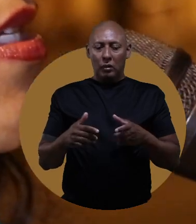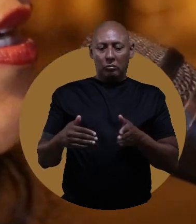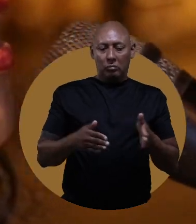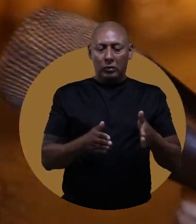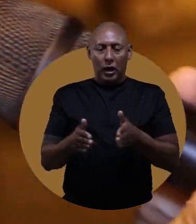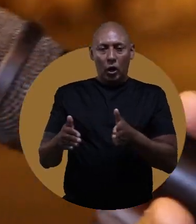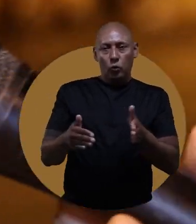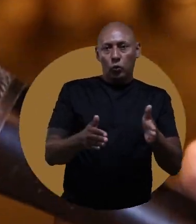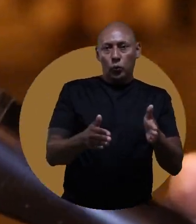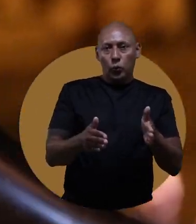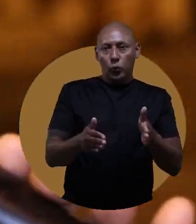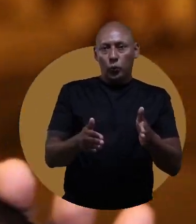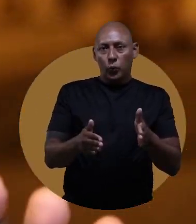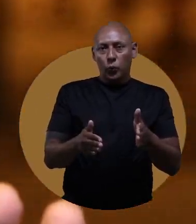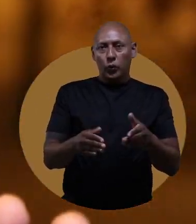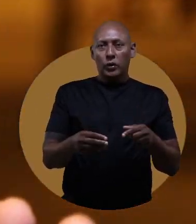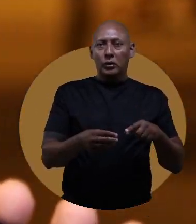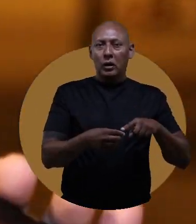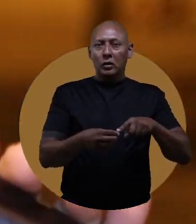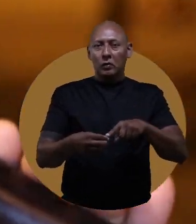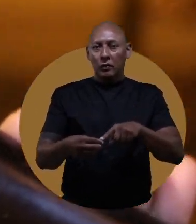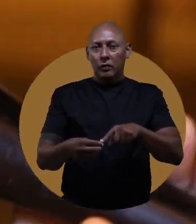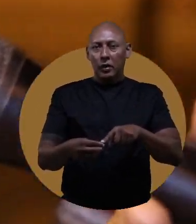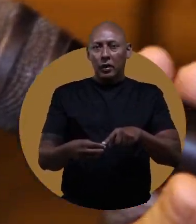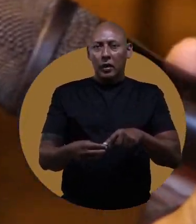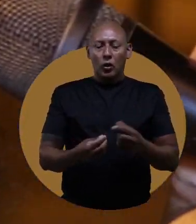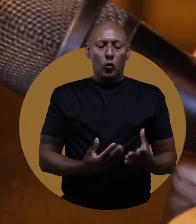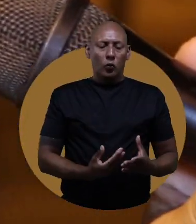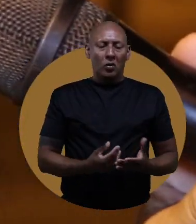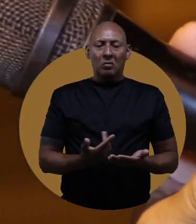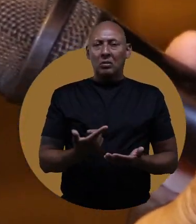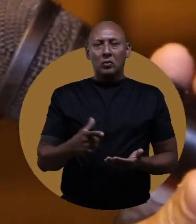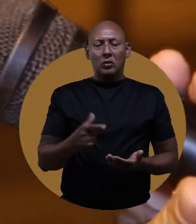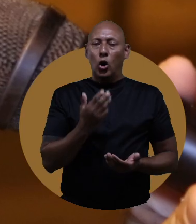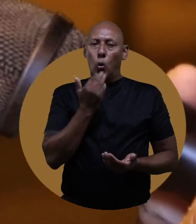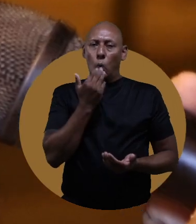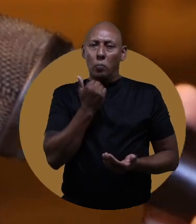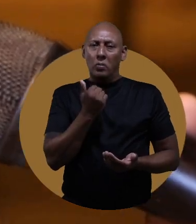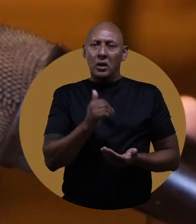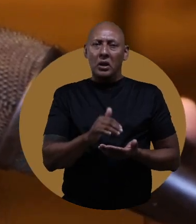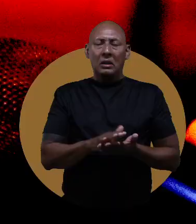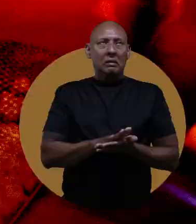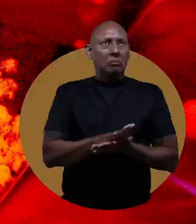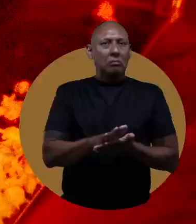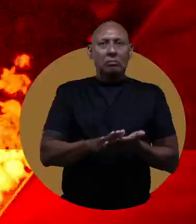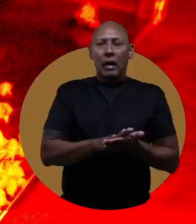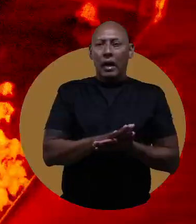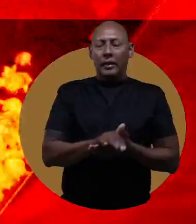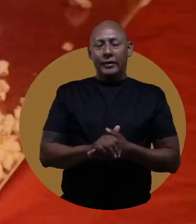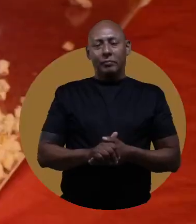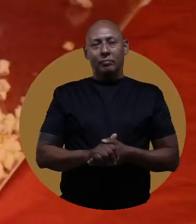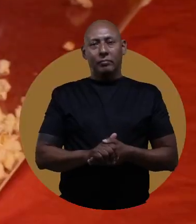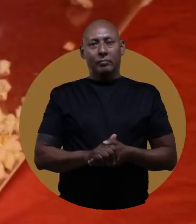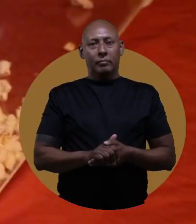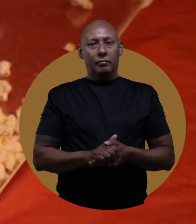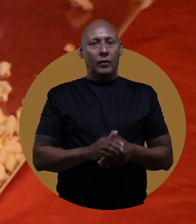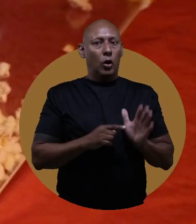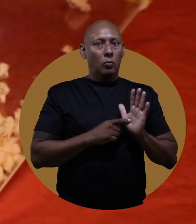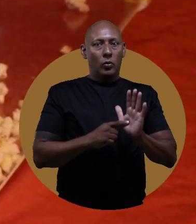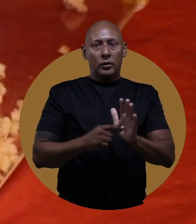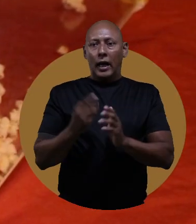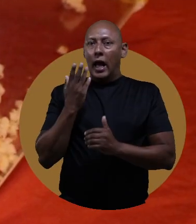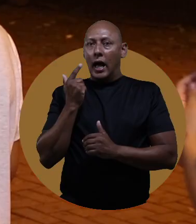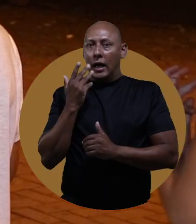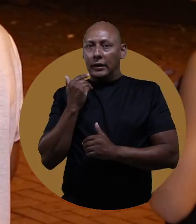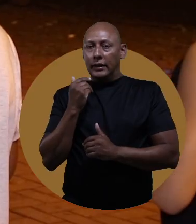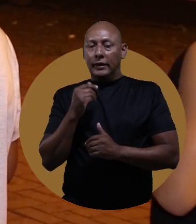vielas, favelas, do fogão sem gás e o vazio das panelas. Para atrair as